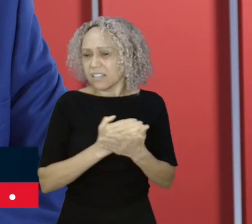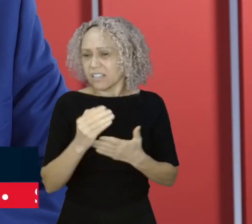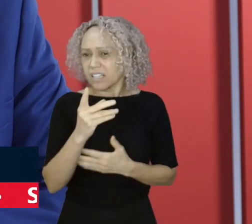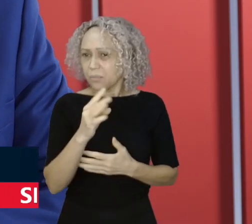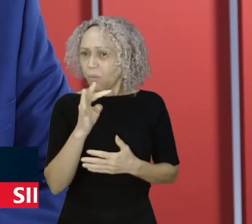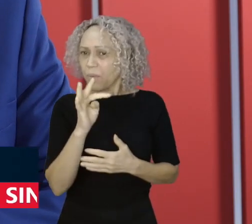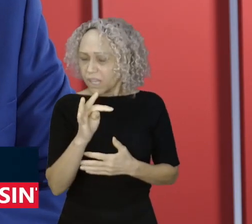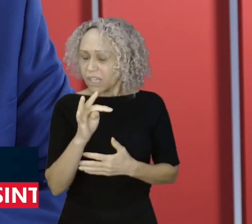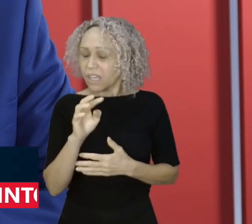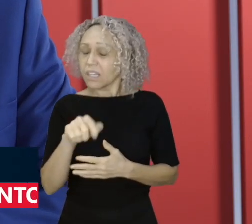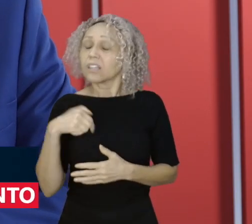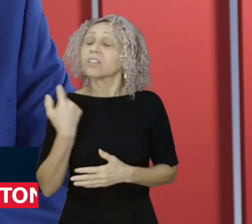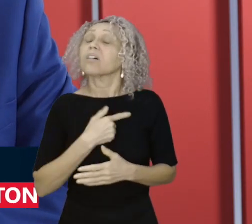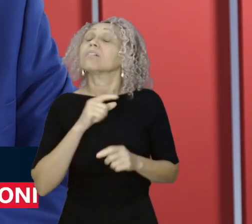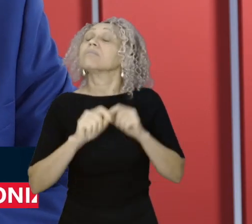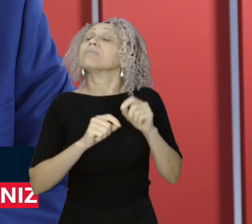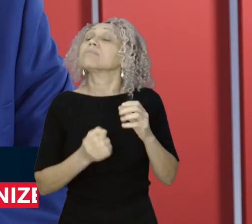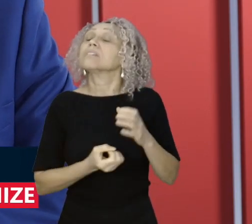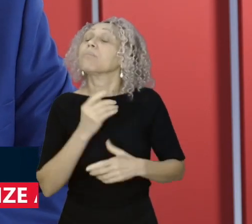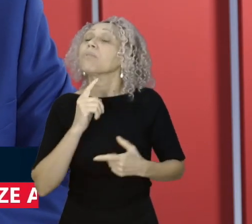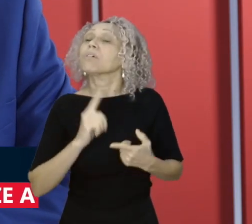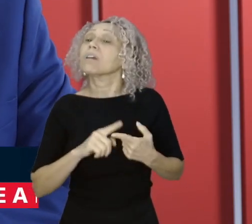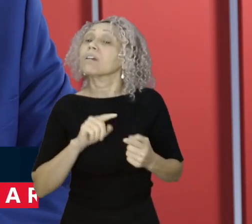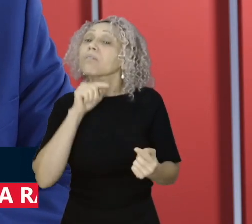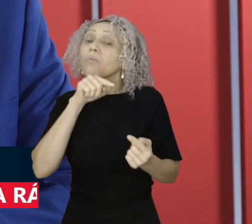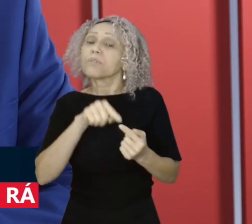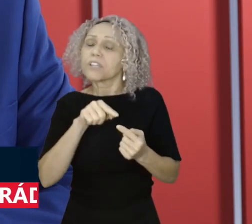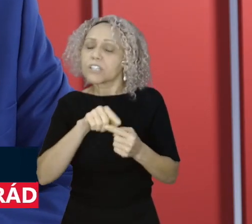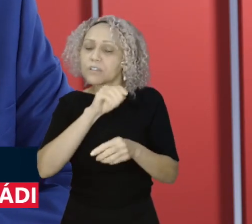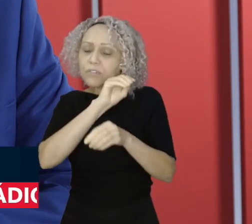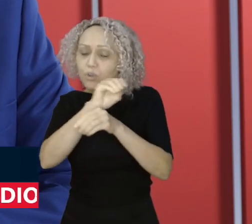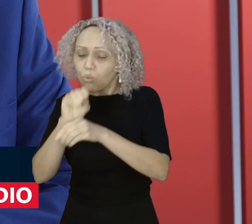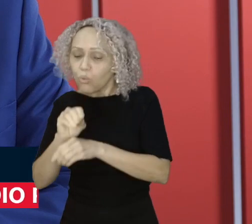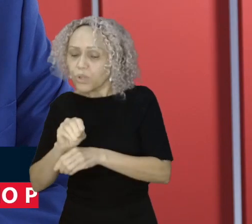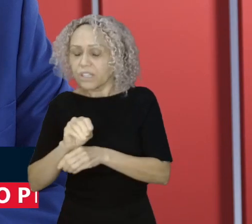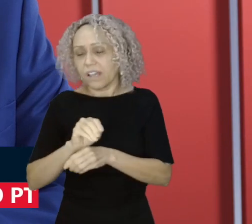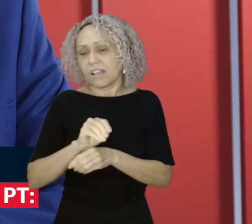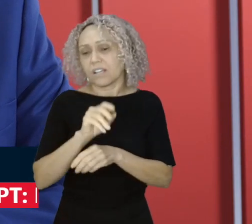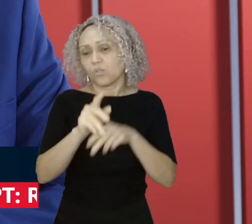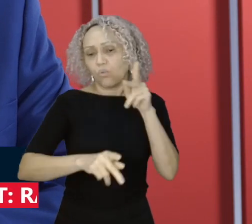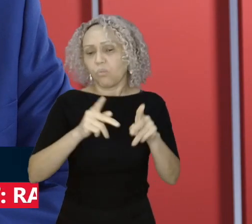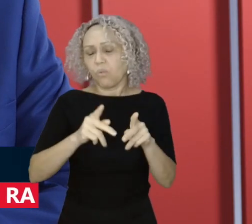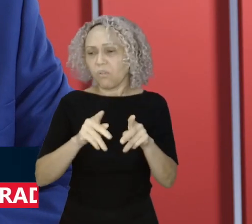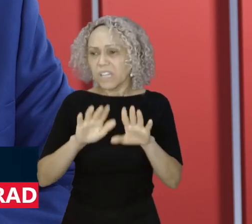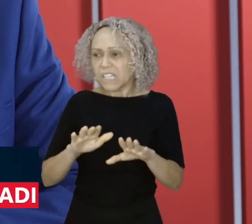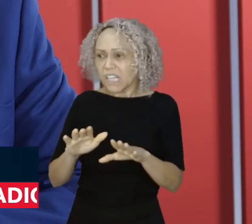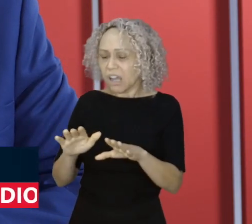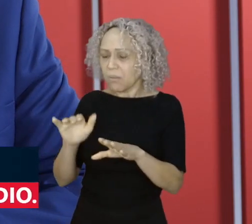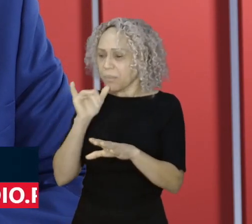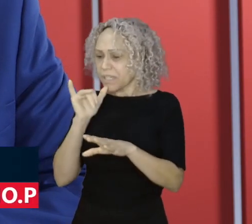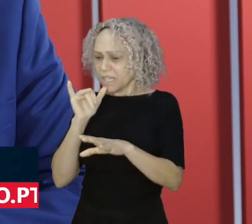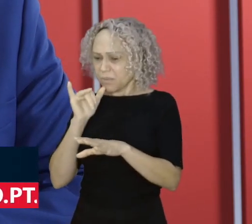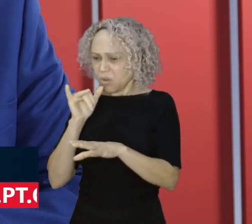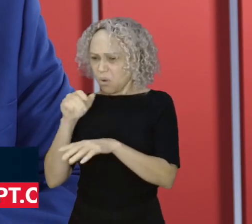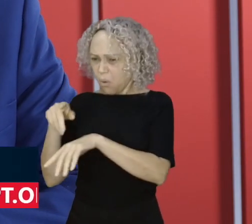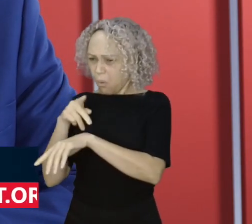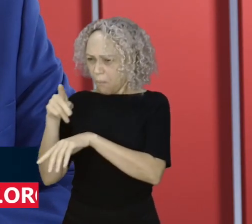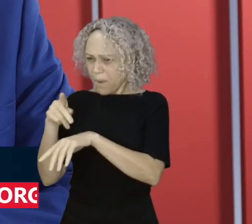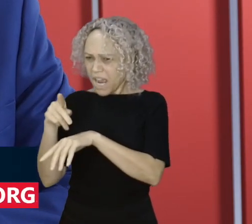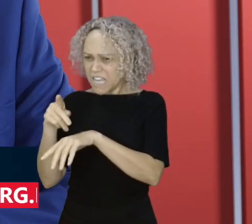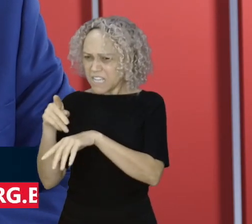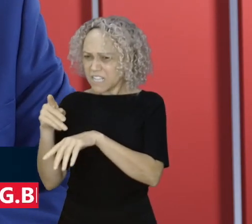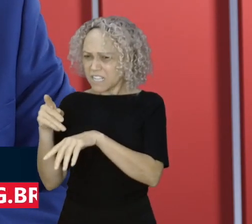E por isso nós não acreditamos, não concordamos com esta falácia de Estado mínimo. O Estado tem que ser indutor, pode